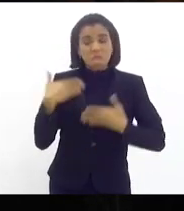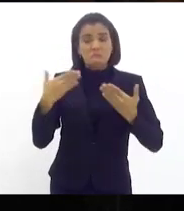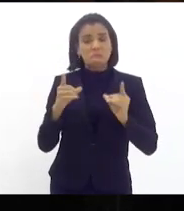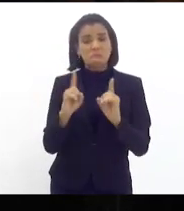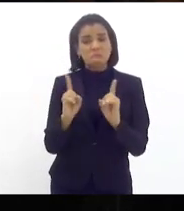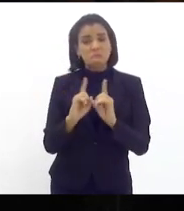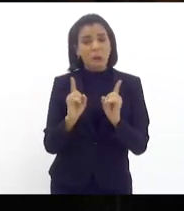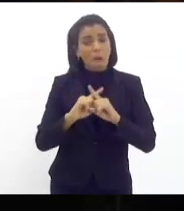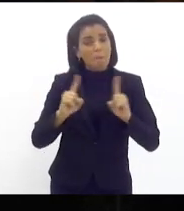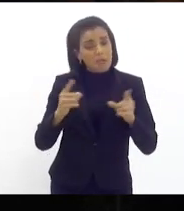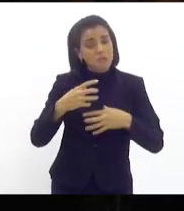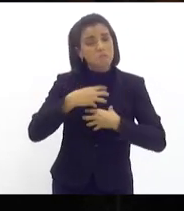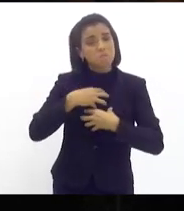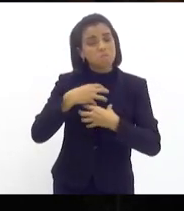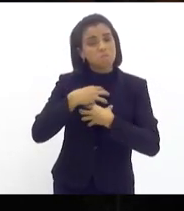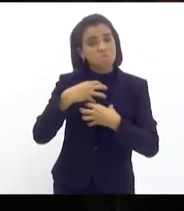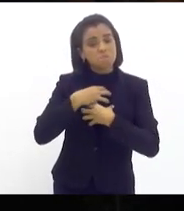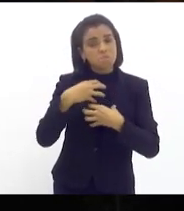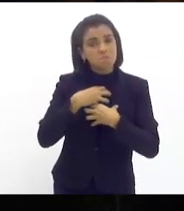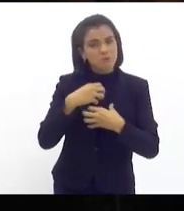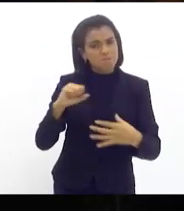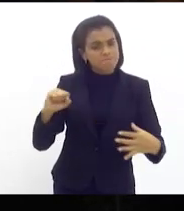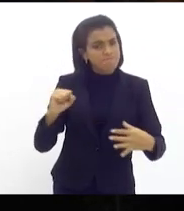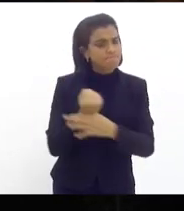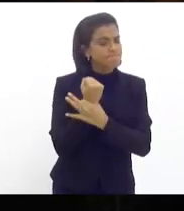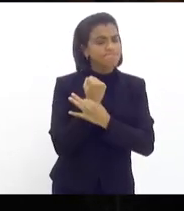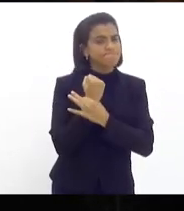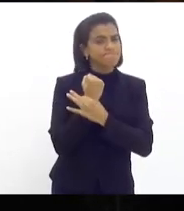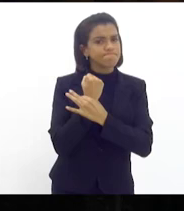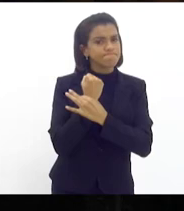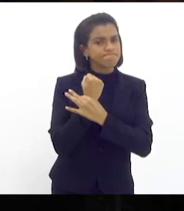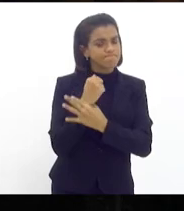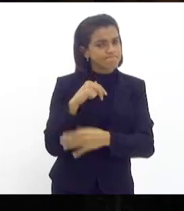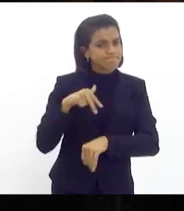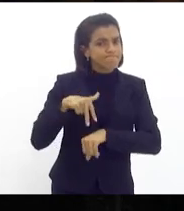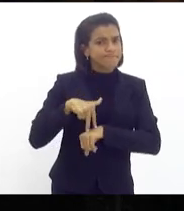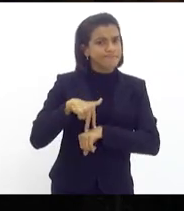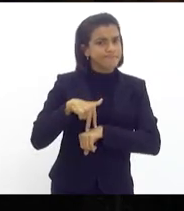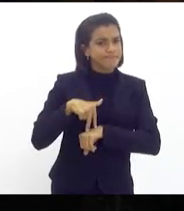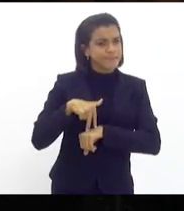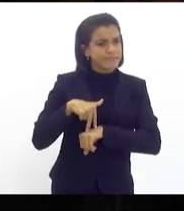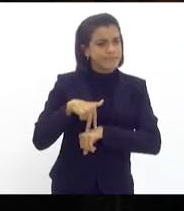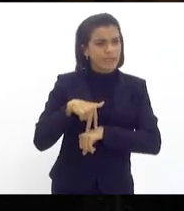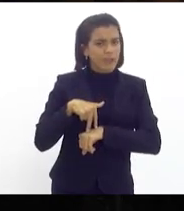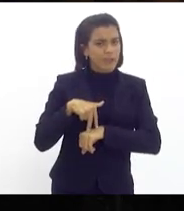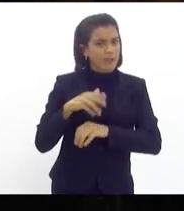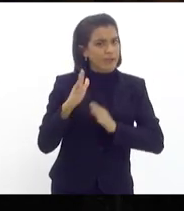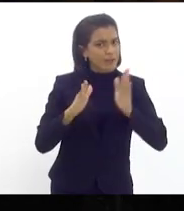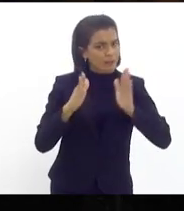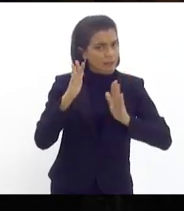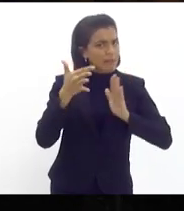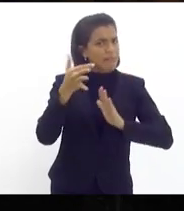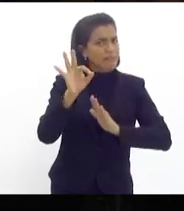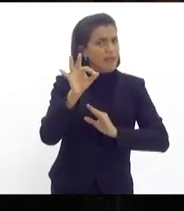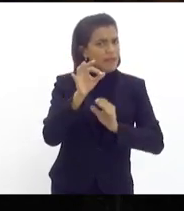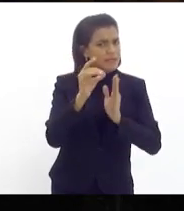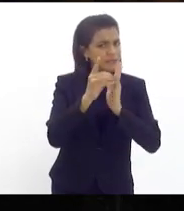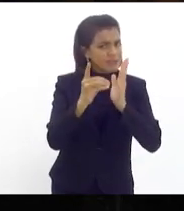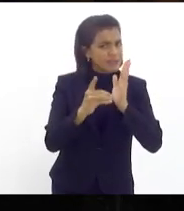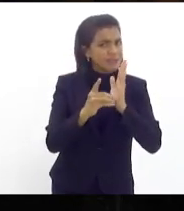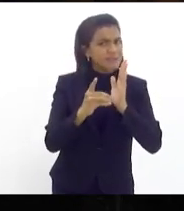mas fiquei seguro de que a sua última década foi a década do